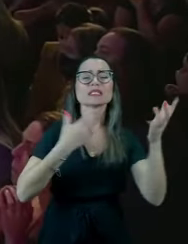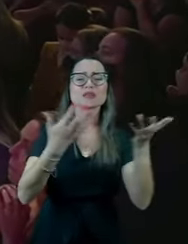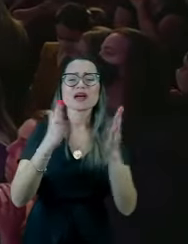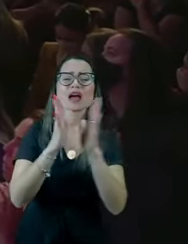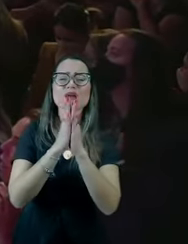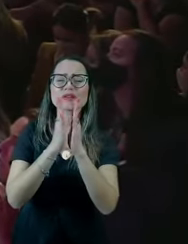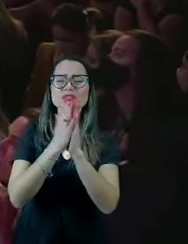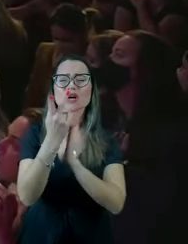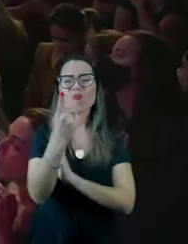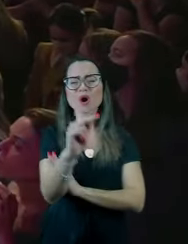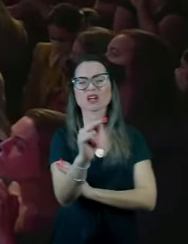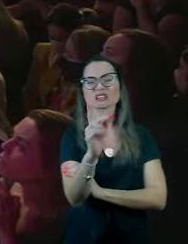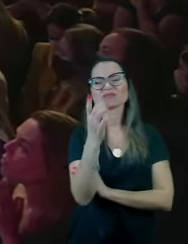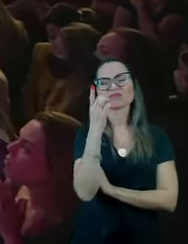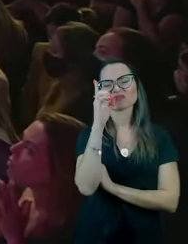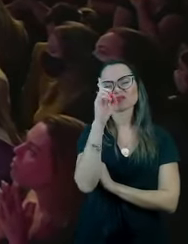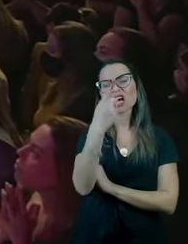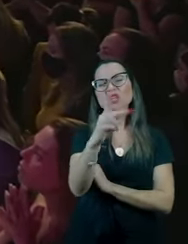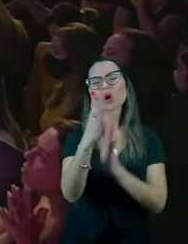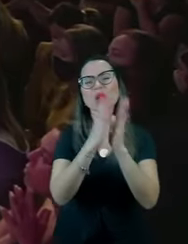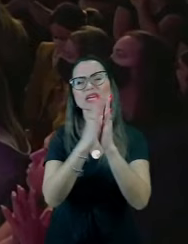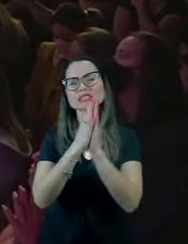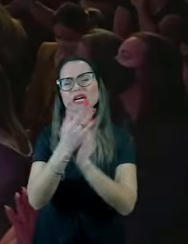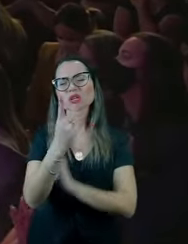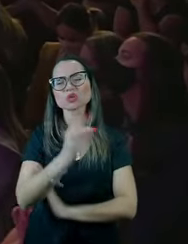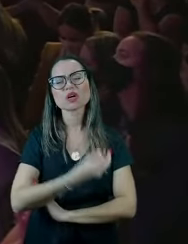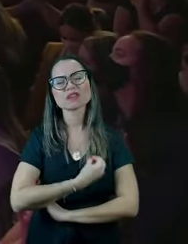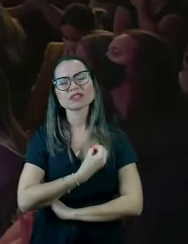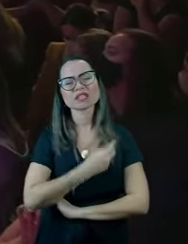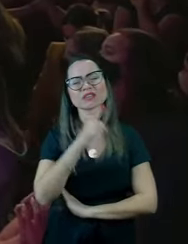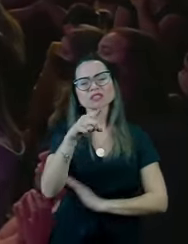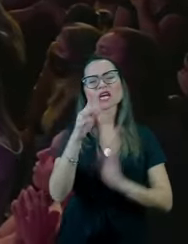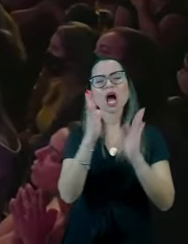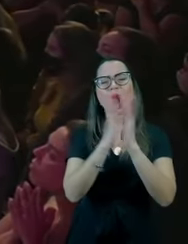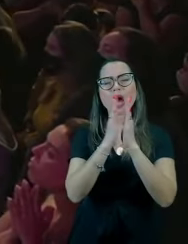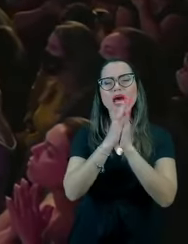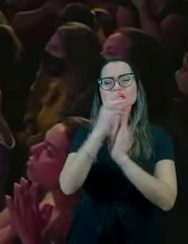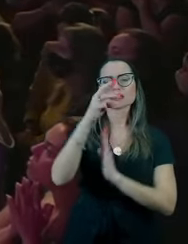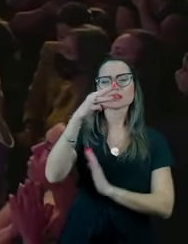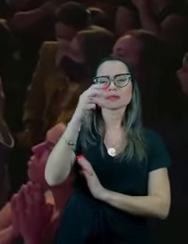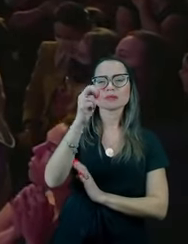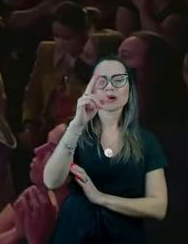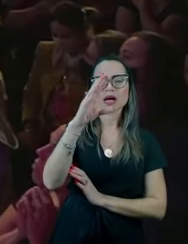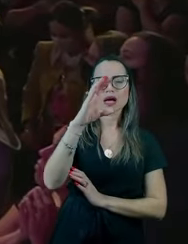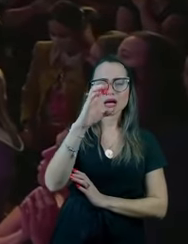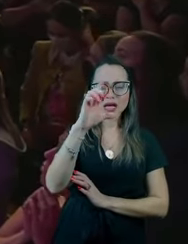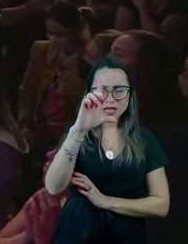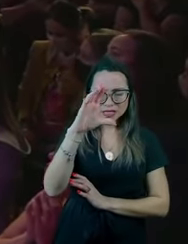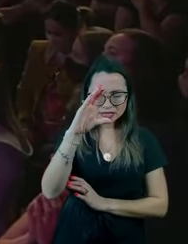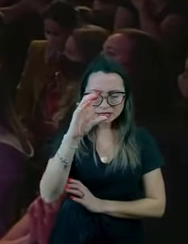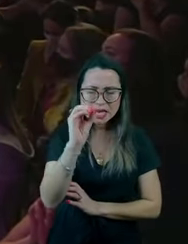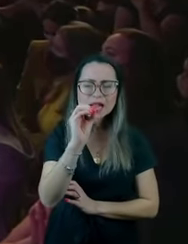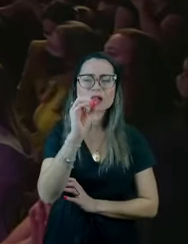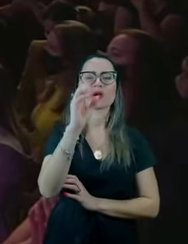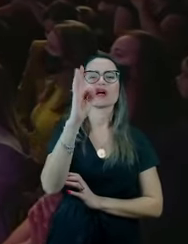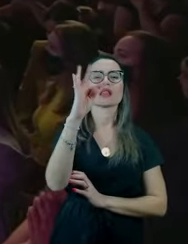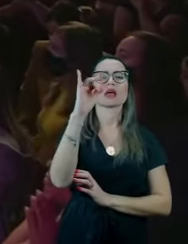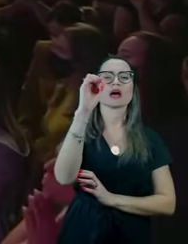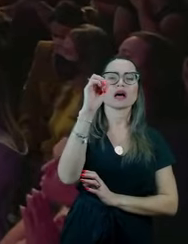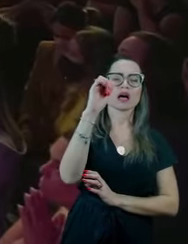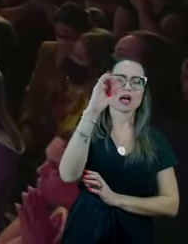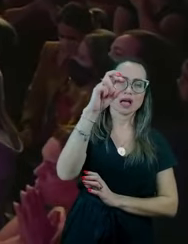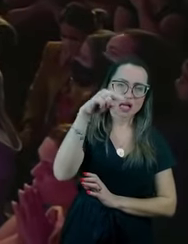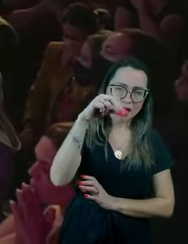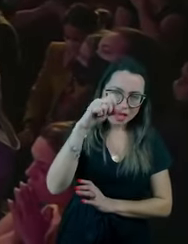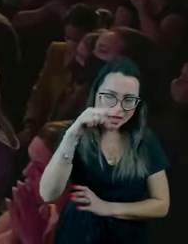durante o teu dia, nos momentos que você orasse pelo Marcelo, pela Tainá e pelo Leoná. Que